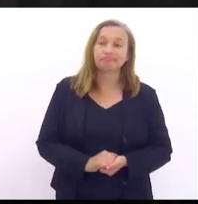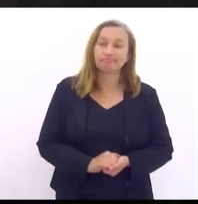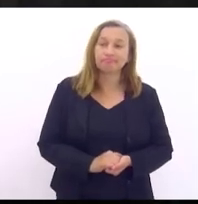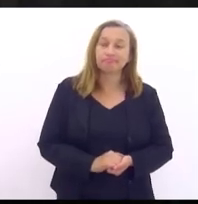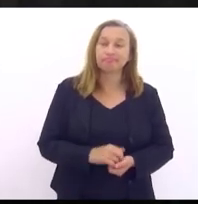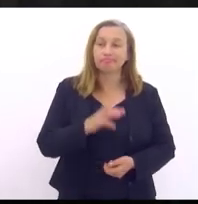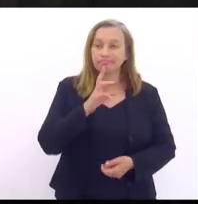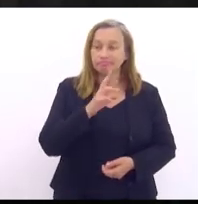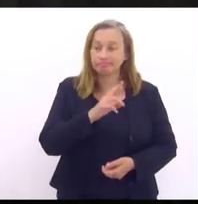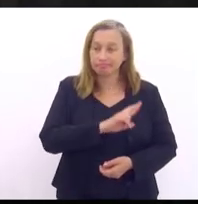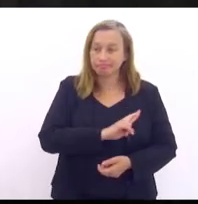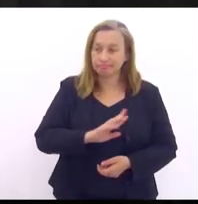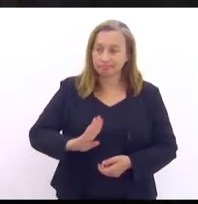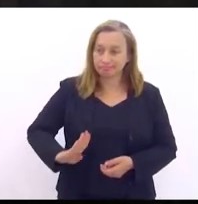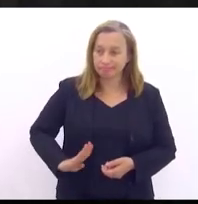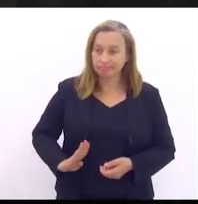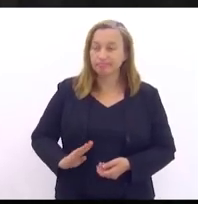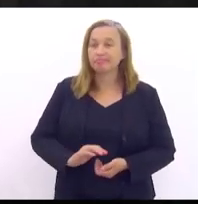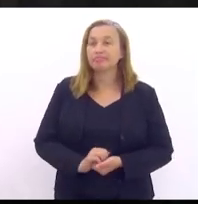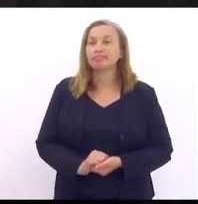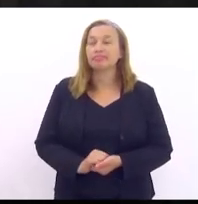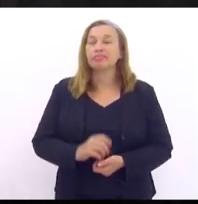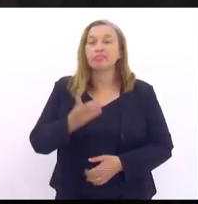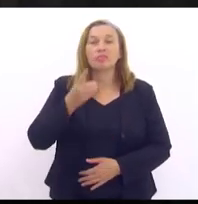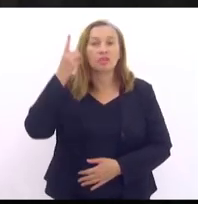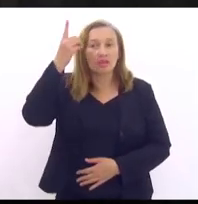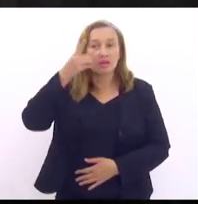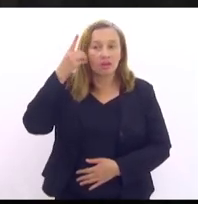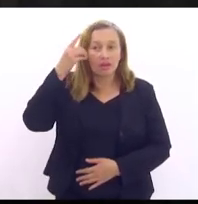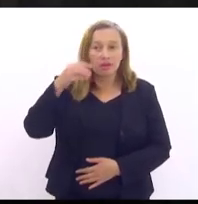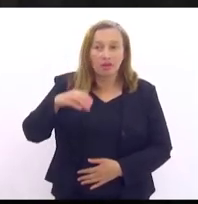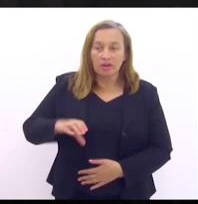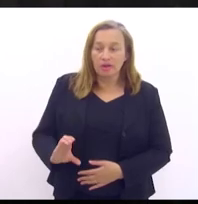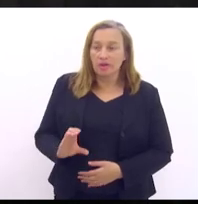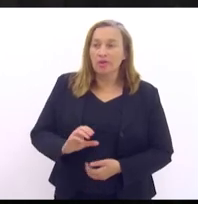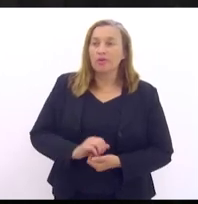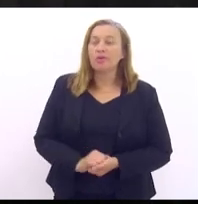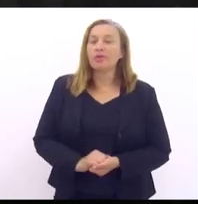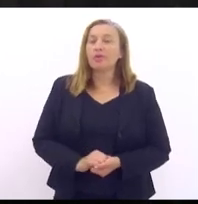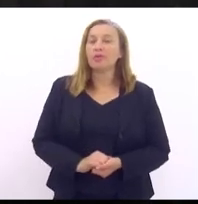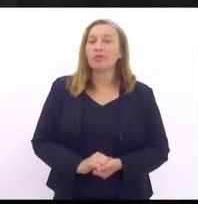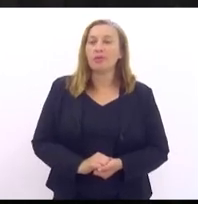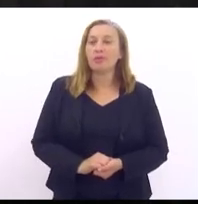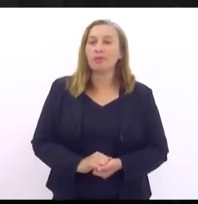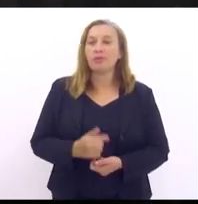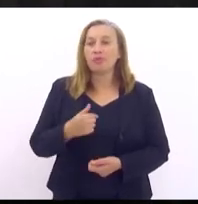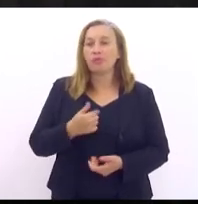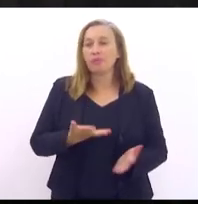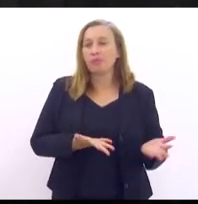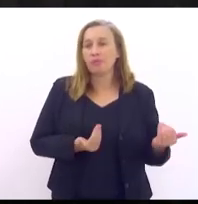Rodrigo Bacelar, deputado Carlos Mink, quando eu era jovem,